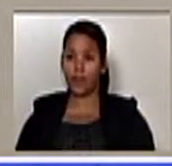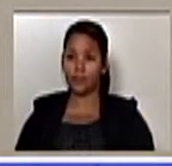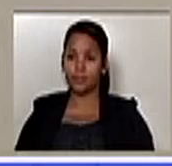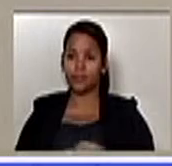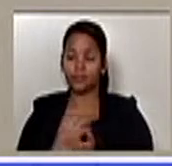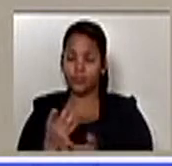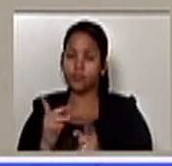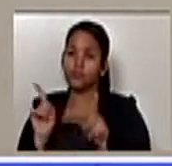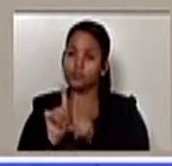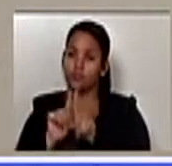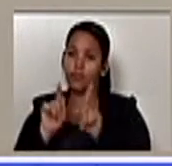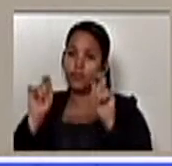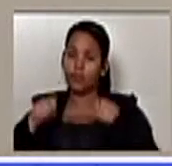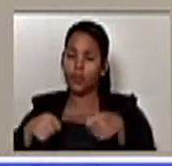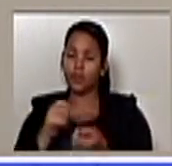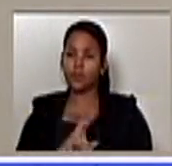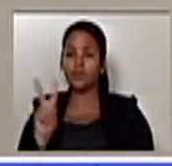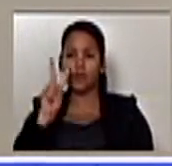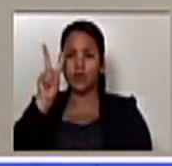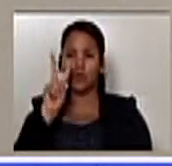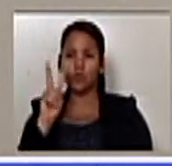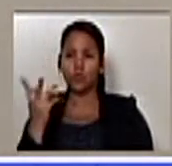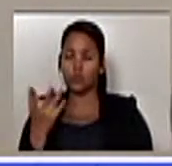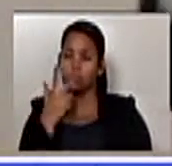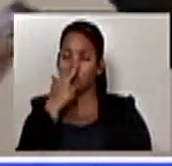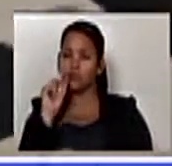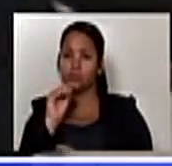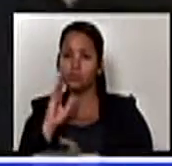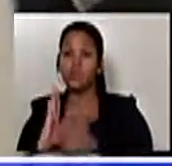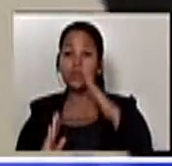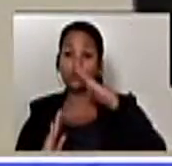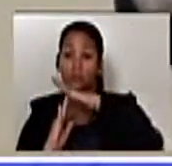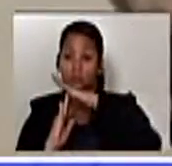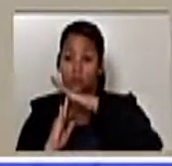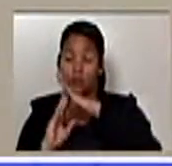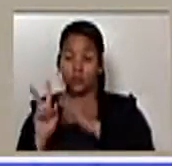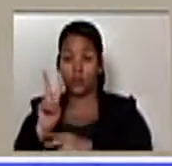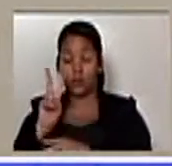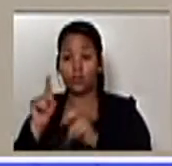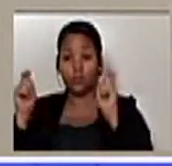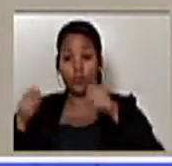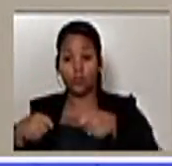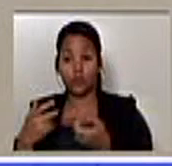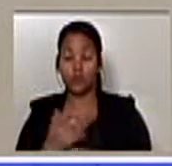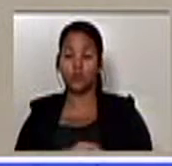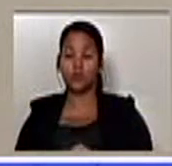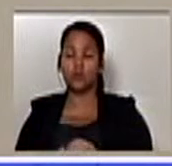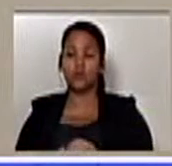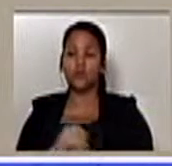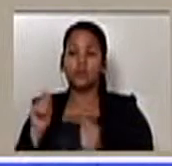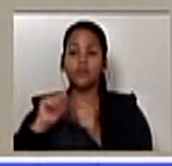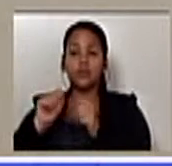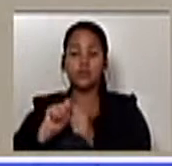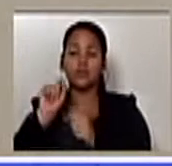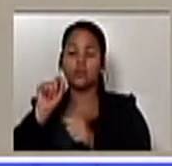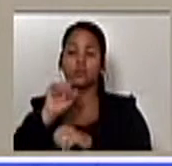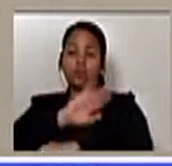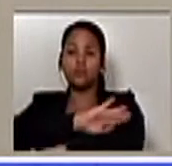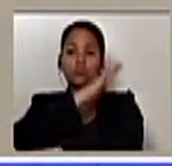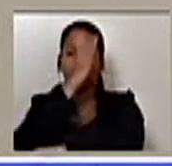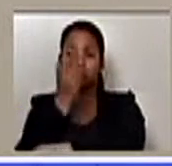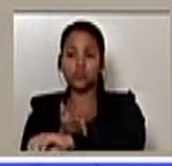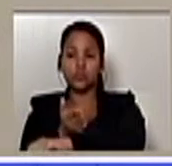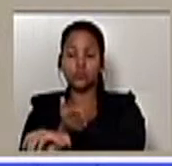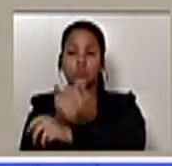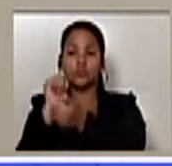executado. Outro deputado coloca a emenda para se construir um ginásio de esportes junto a